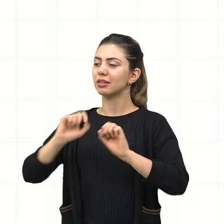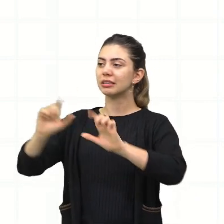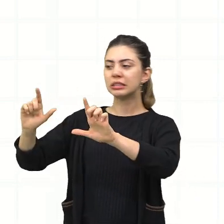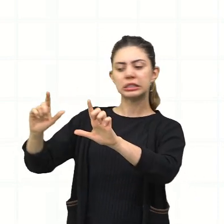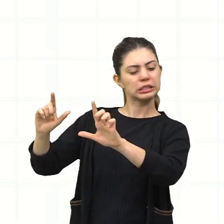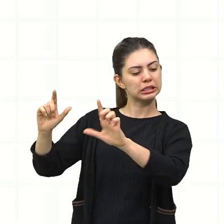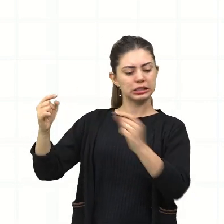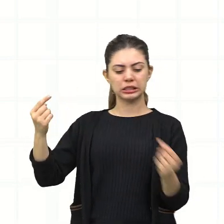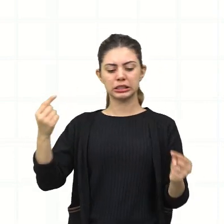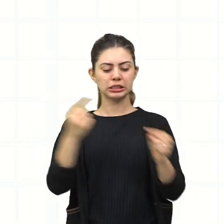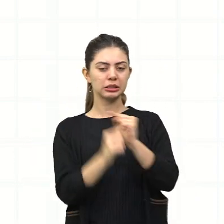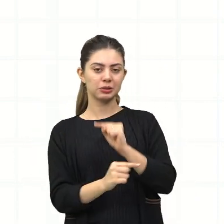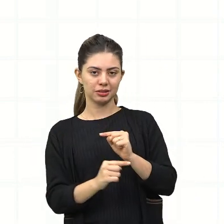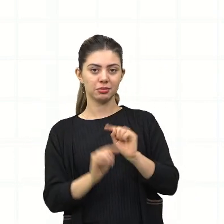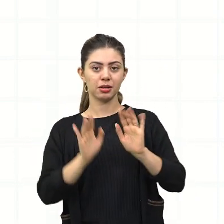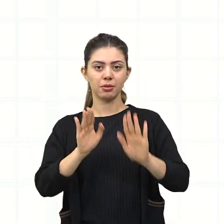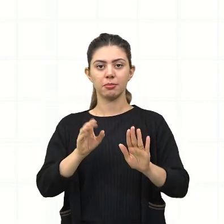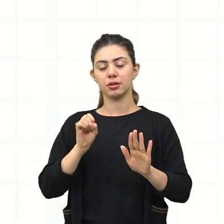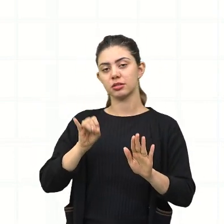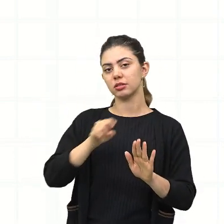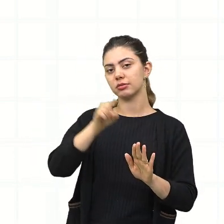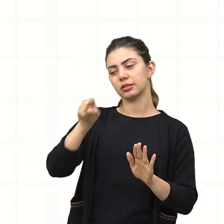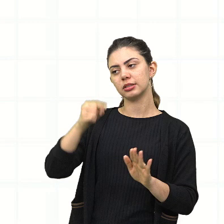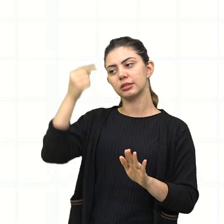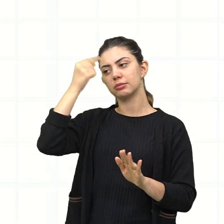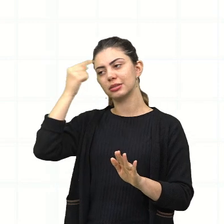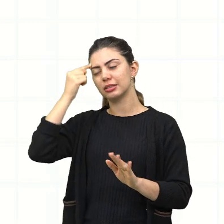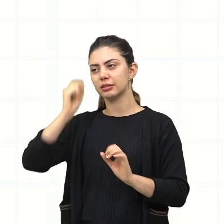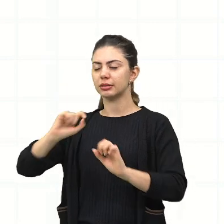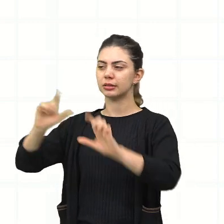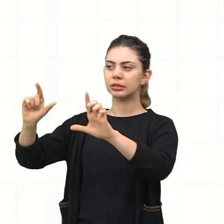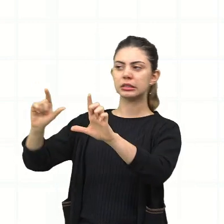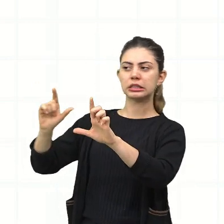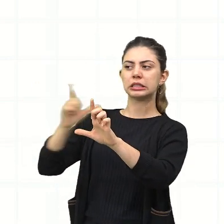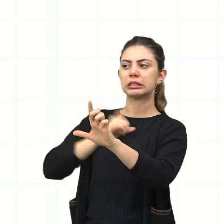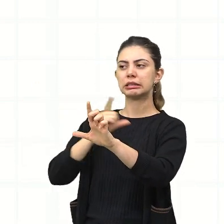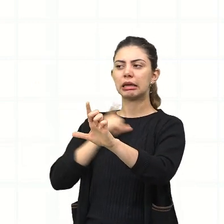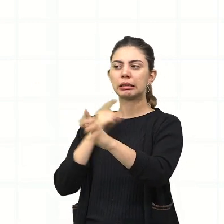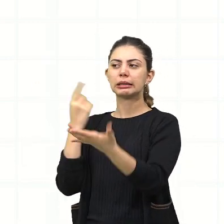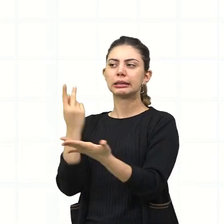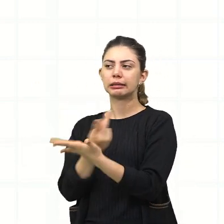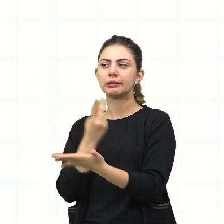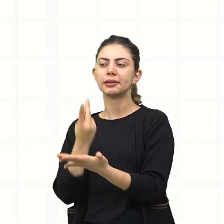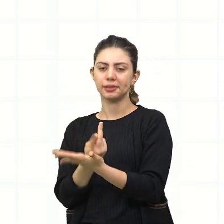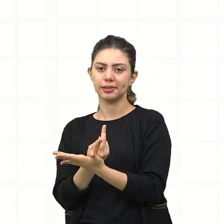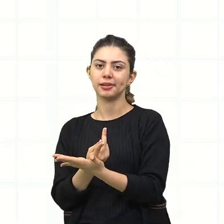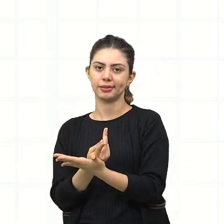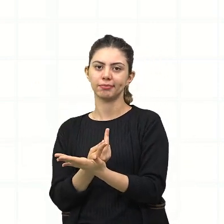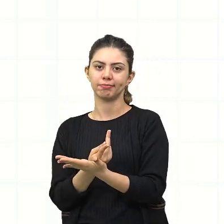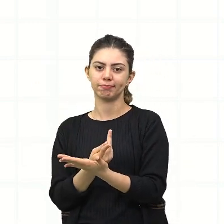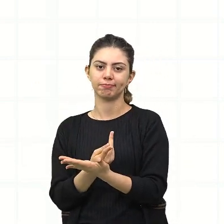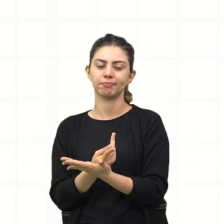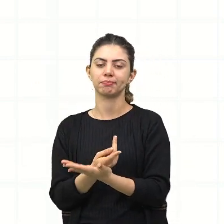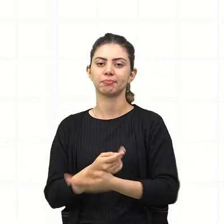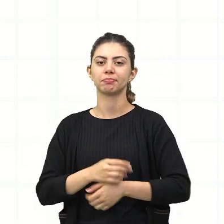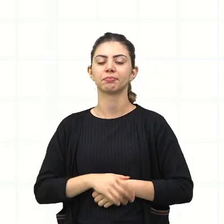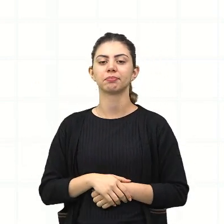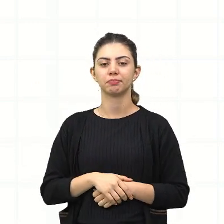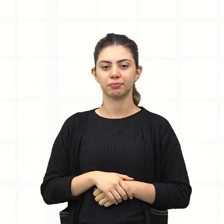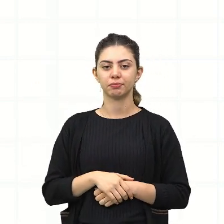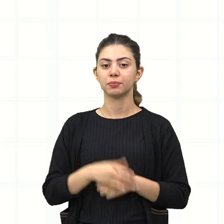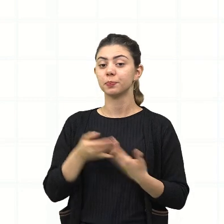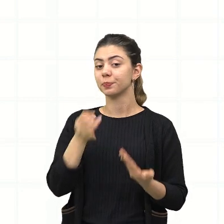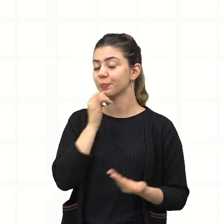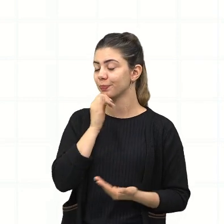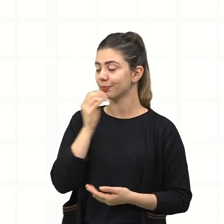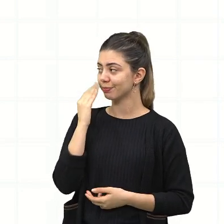de gramática normativa, mas se você for pensar nisso, você vai perceber coisas que estão bastante escancaradas aqui. Por